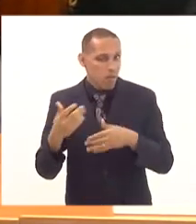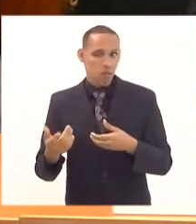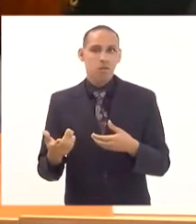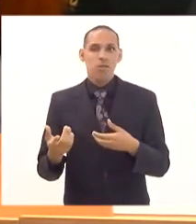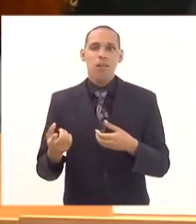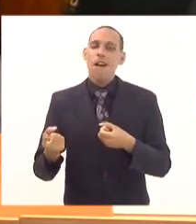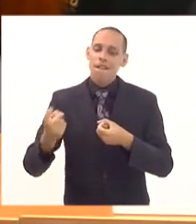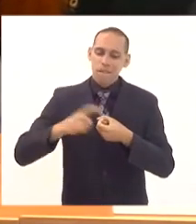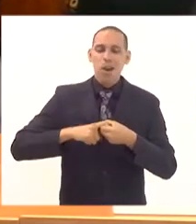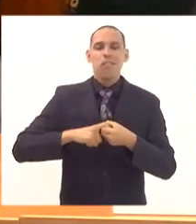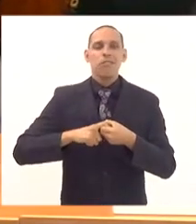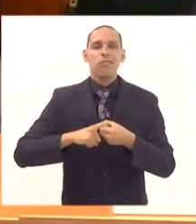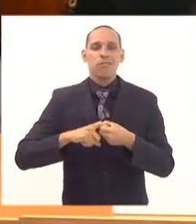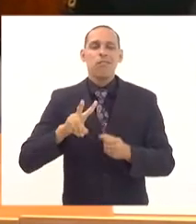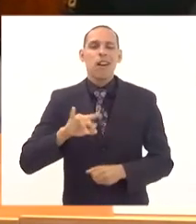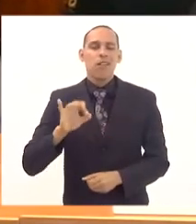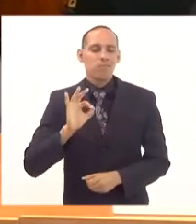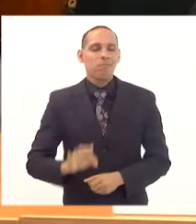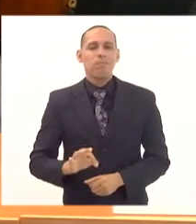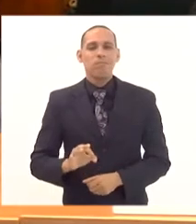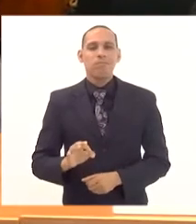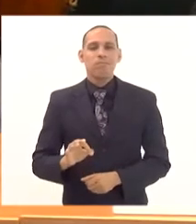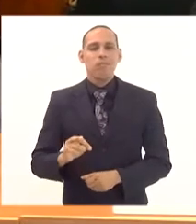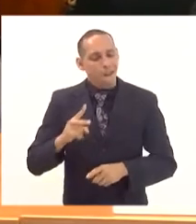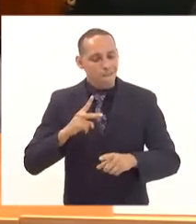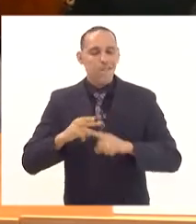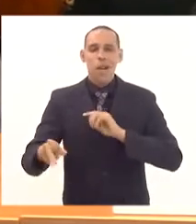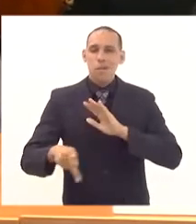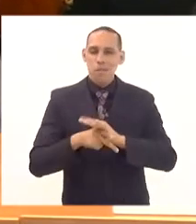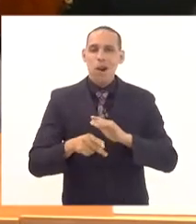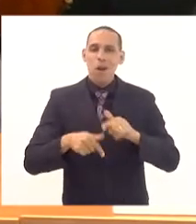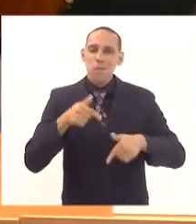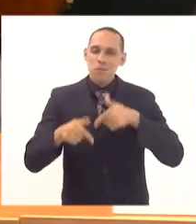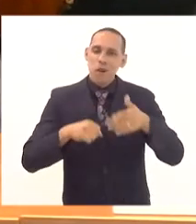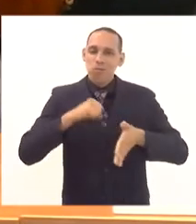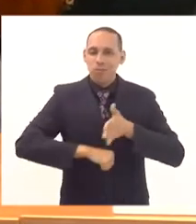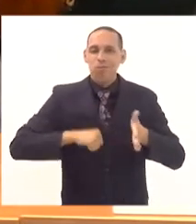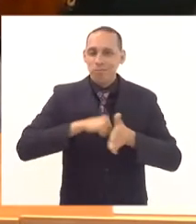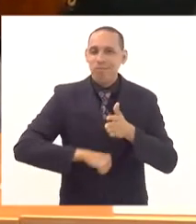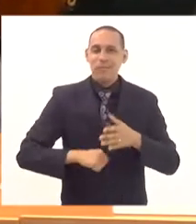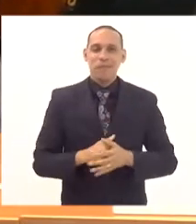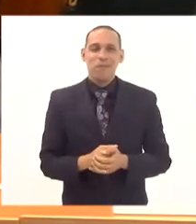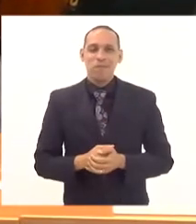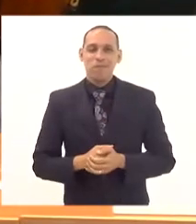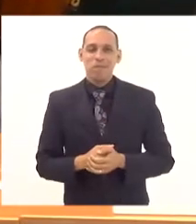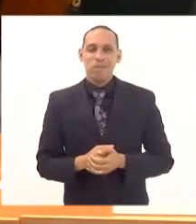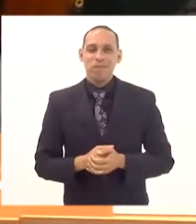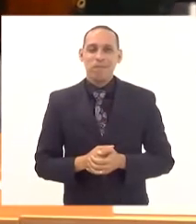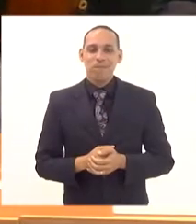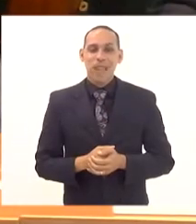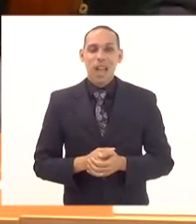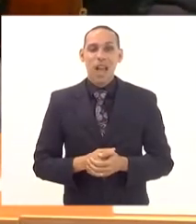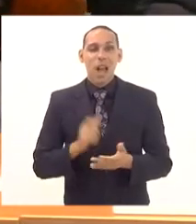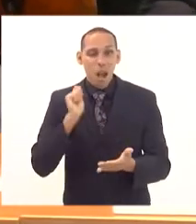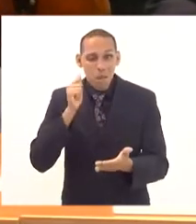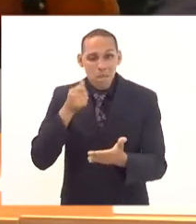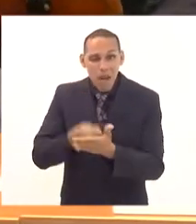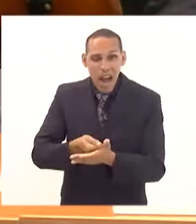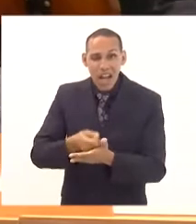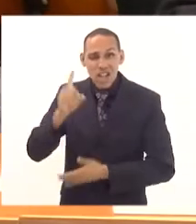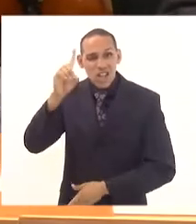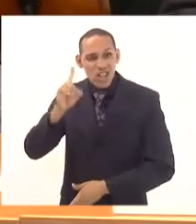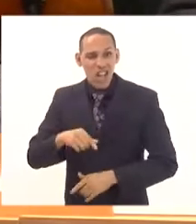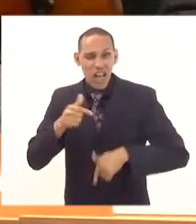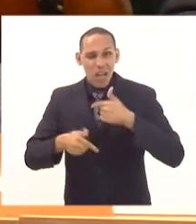ao seu posto mais uma vitória da Luta dos trabalhadores e trabalhadoras sem o pagamento de nenhum direito trabalhista